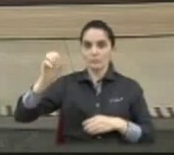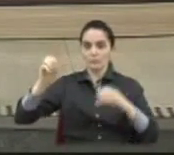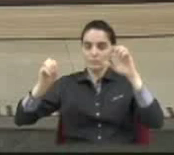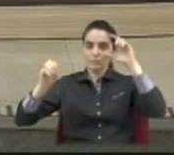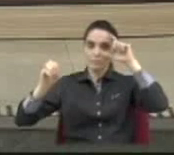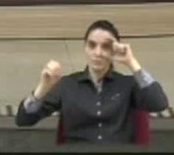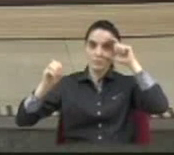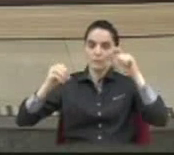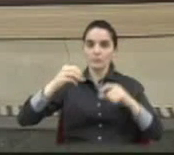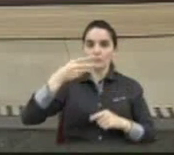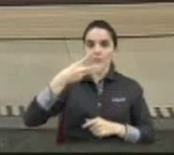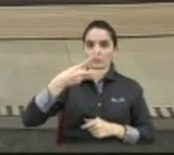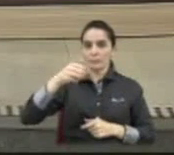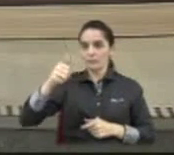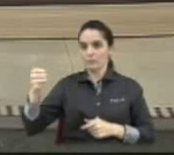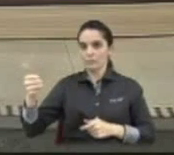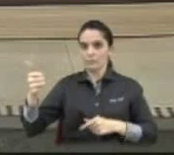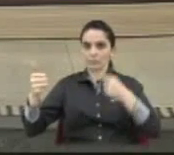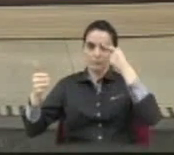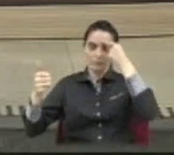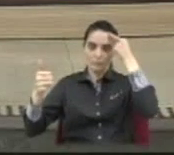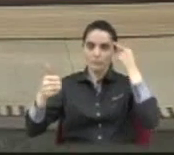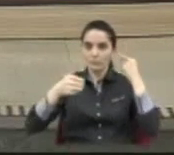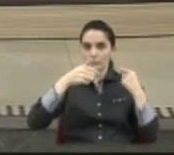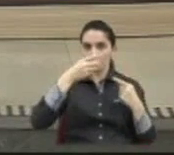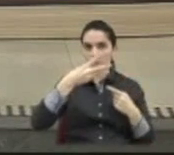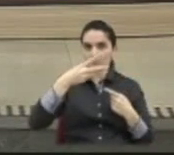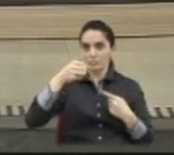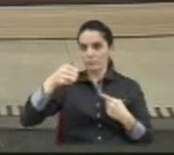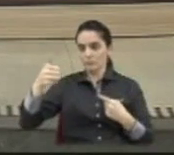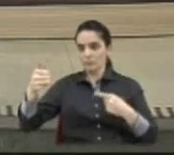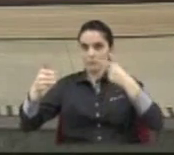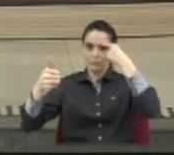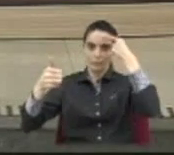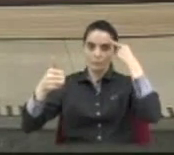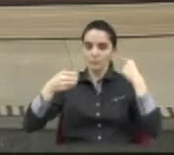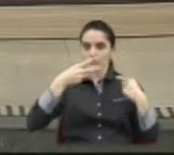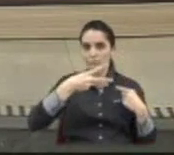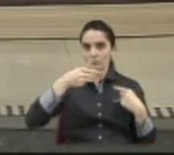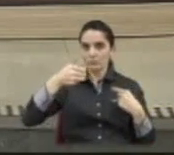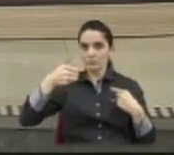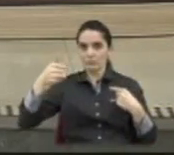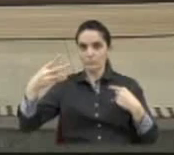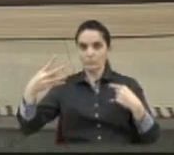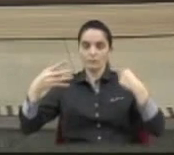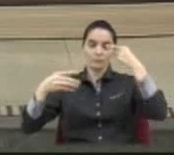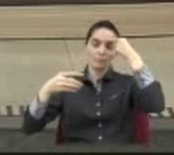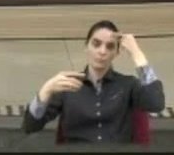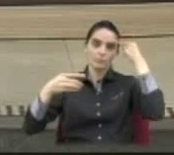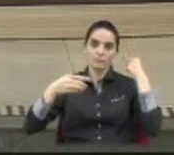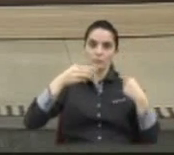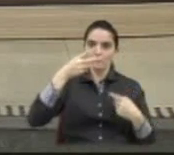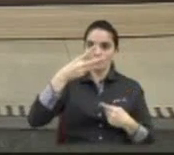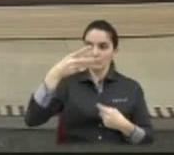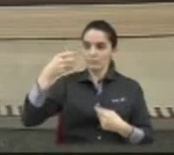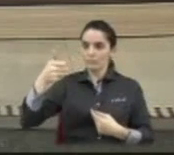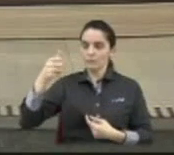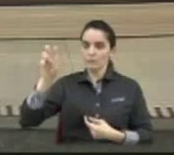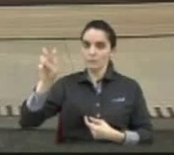Faride, 311, Wilson, 312, Wilson, 313, Wilson, 314, Wilson,